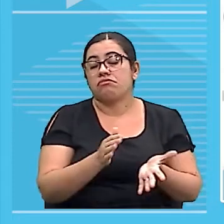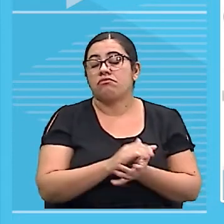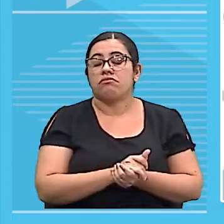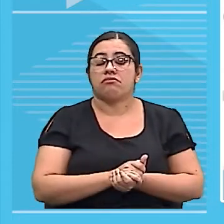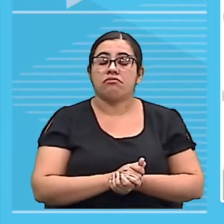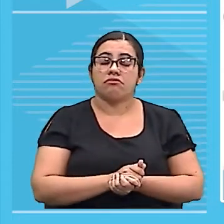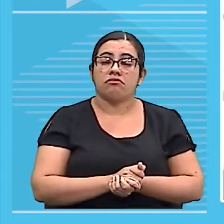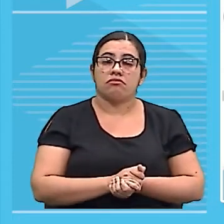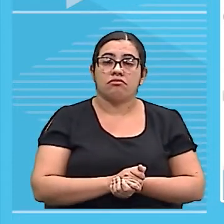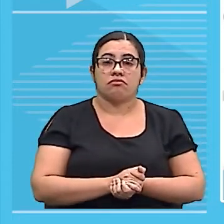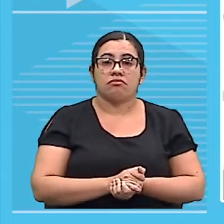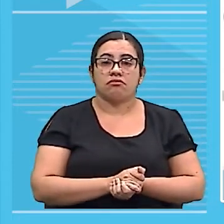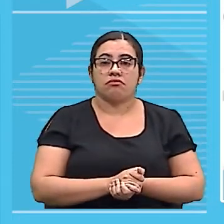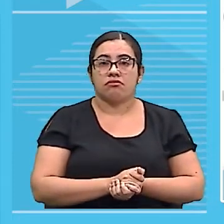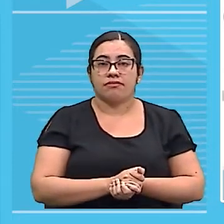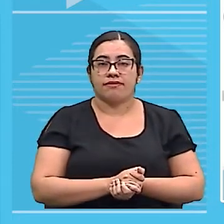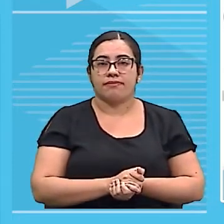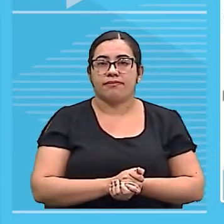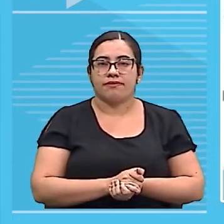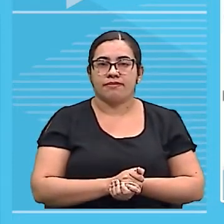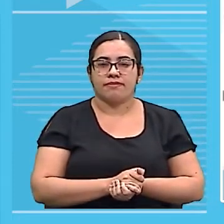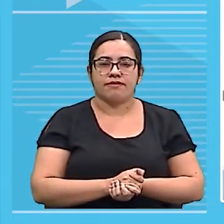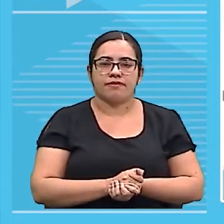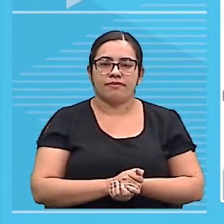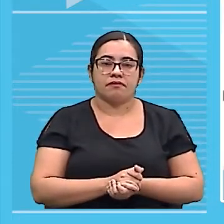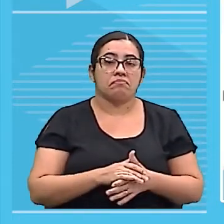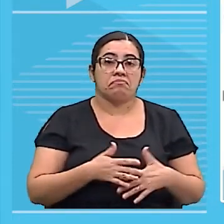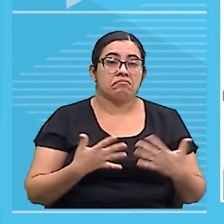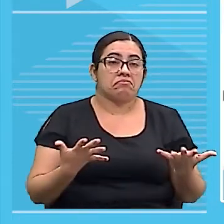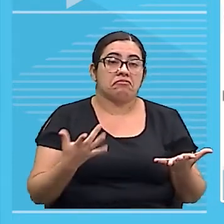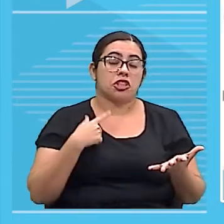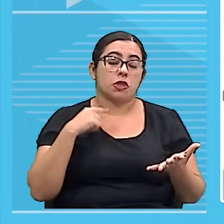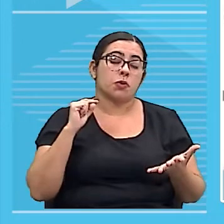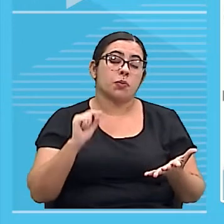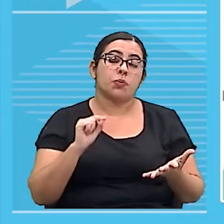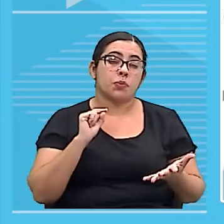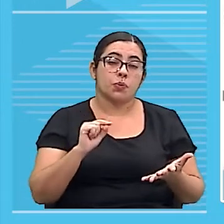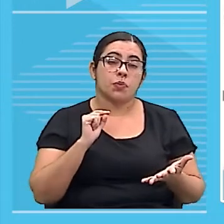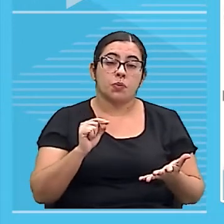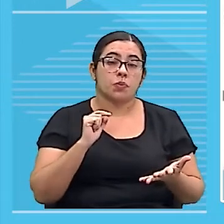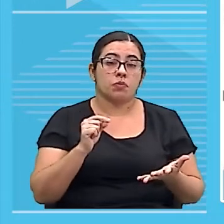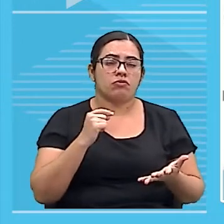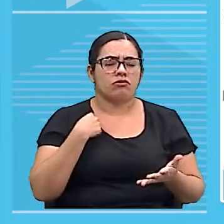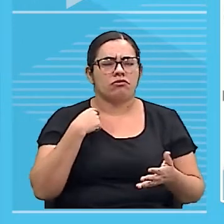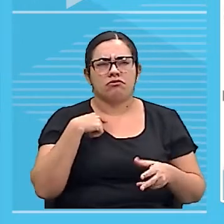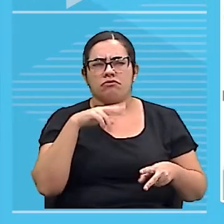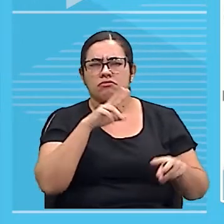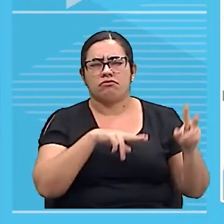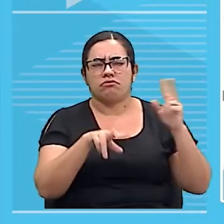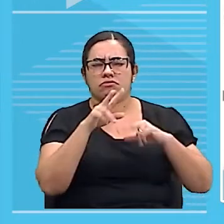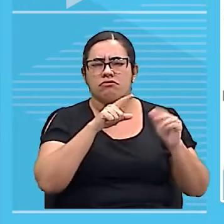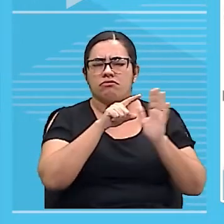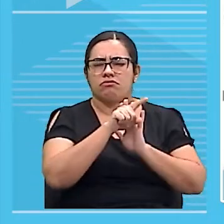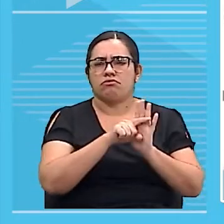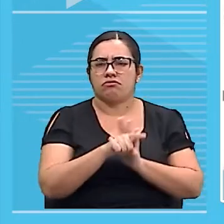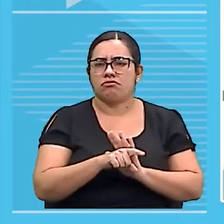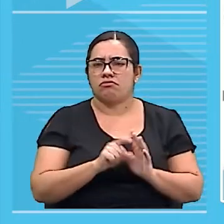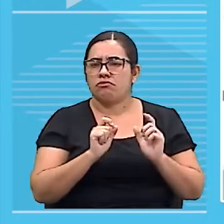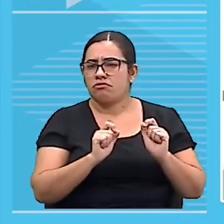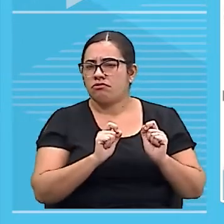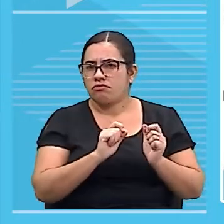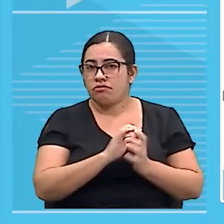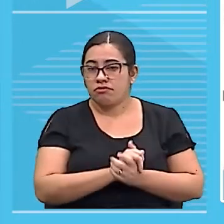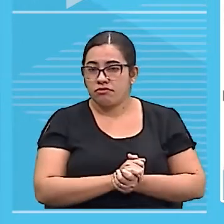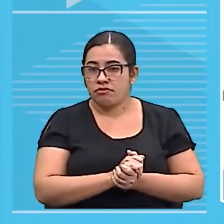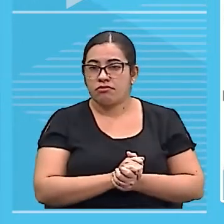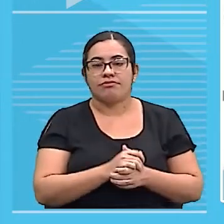Ah tá Oi e aí que que eu faço professor que que eu vou observar e você